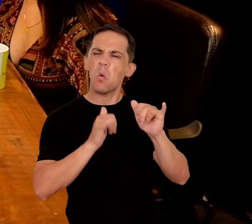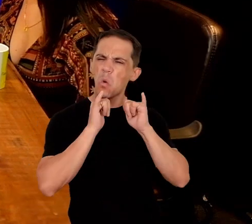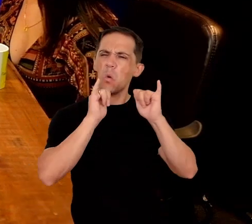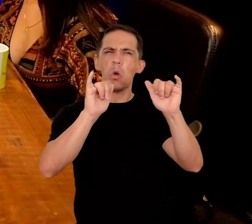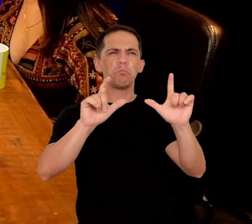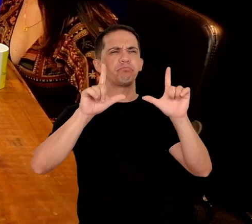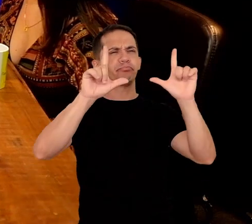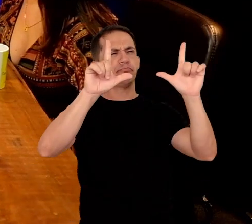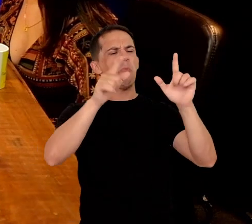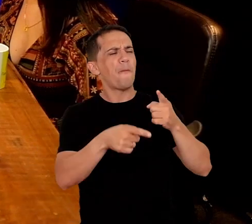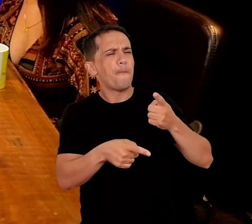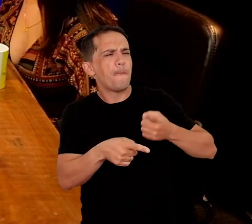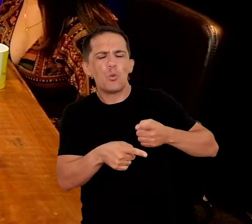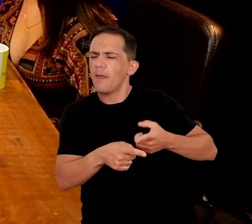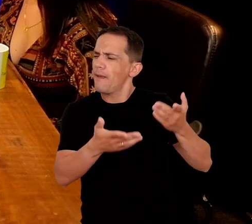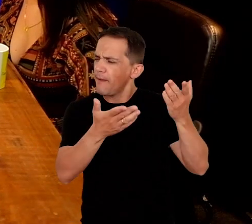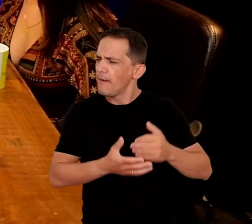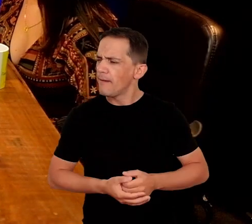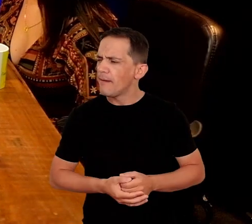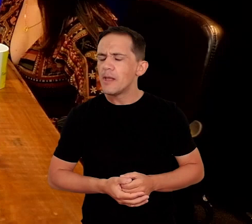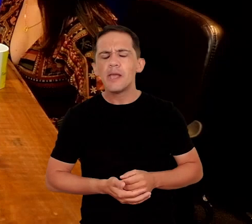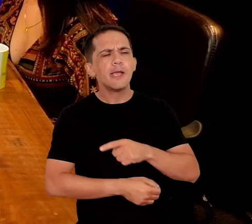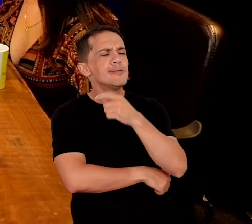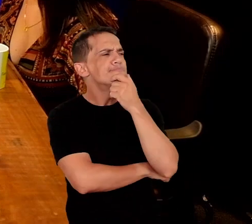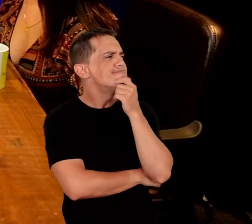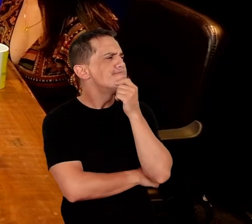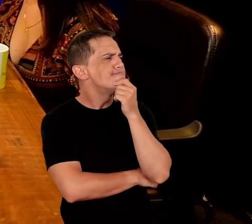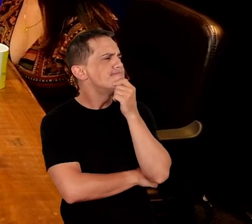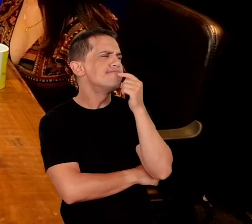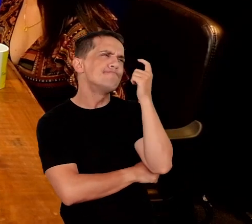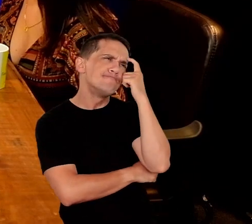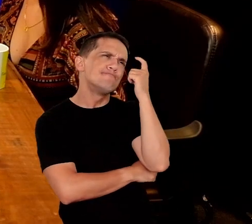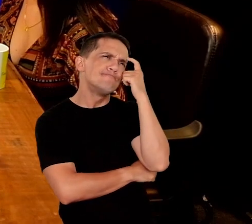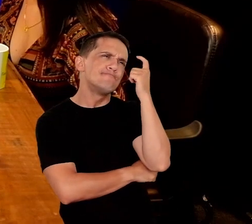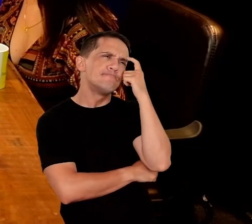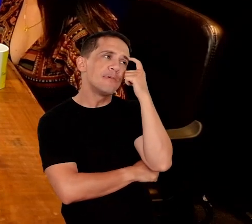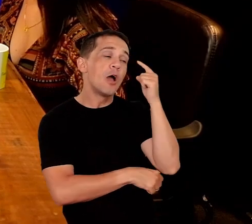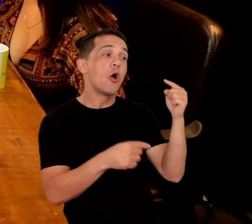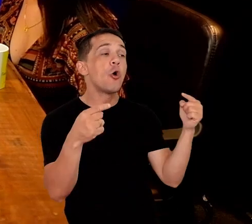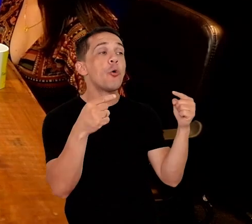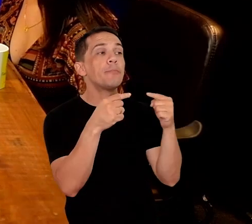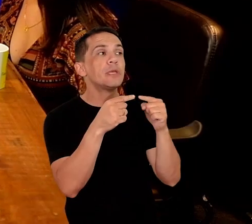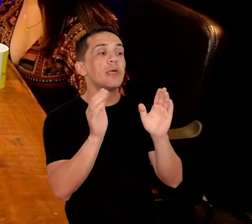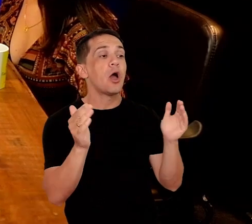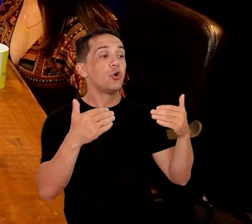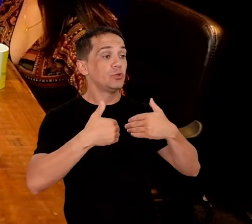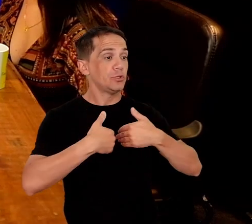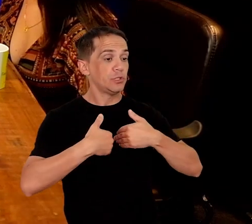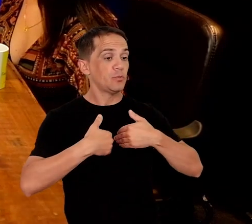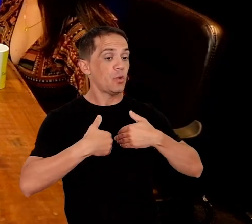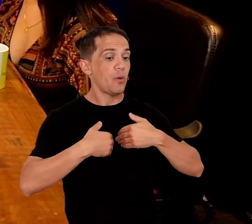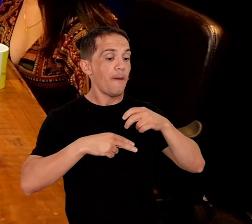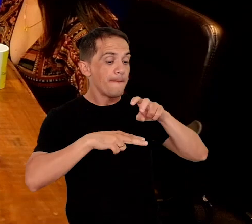Isso. E pra que tá no ônibus? Aí eles pensaram. Aí os maiorzinhos, né, de 5 anos. É pro